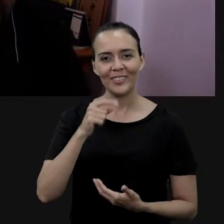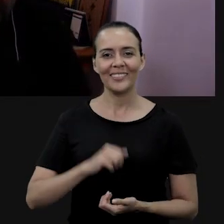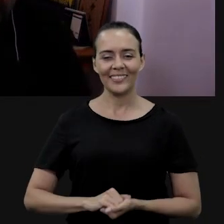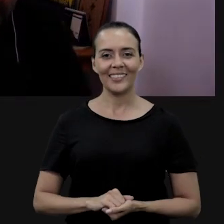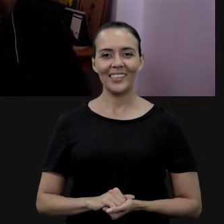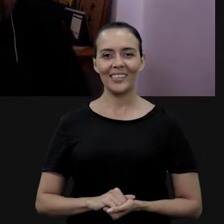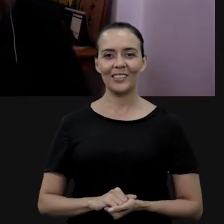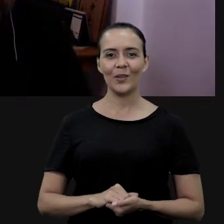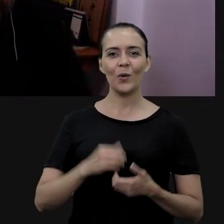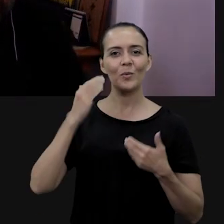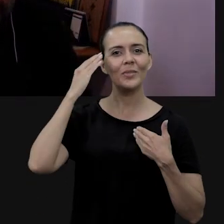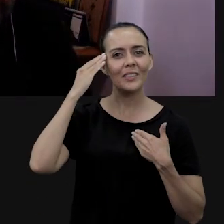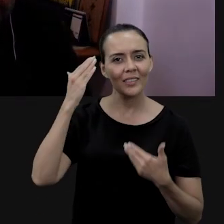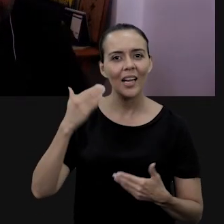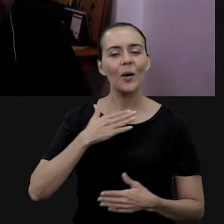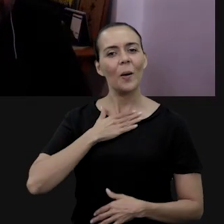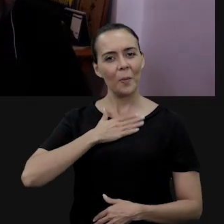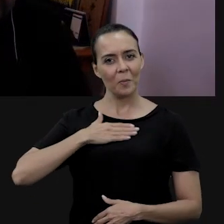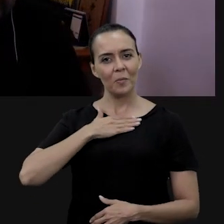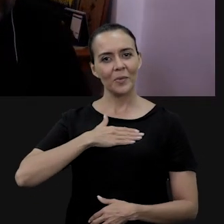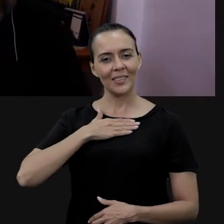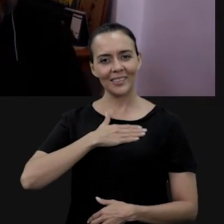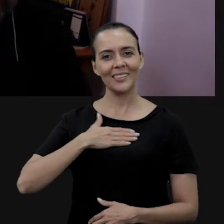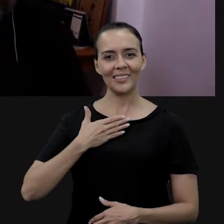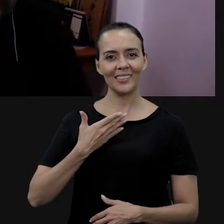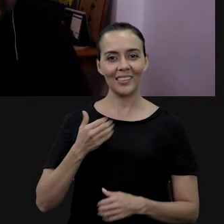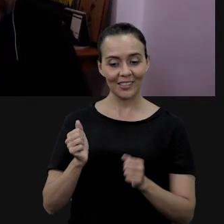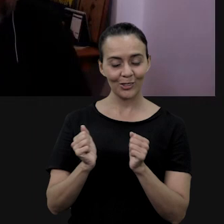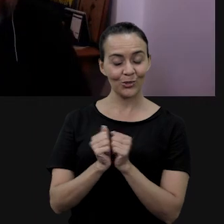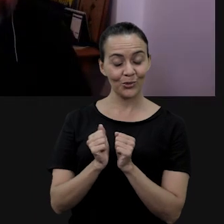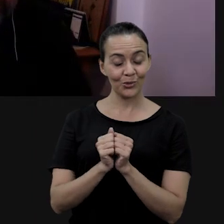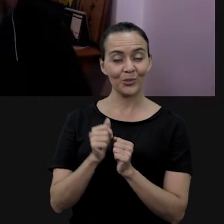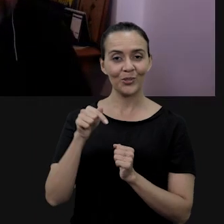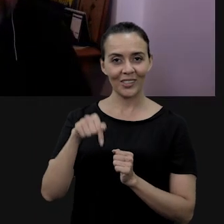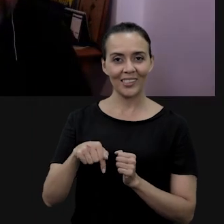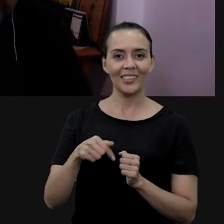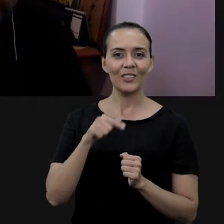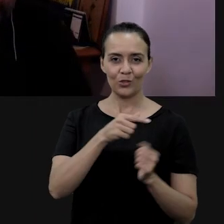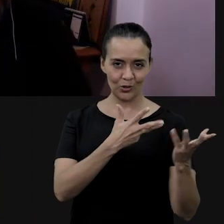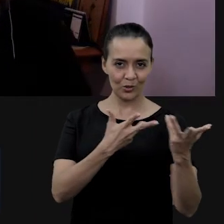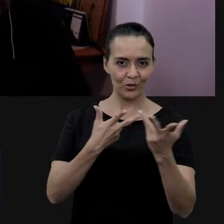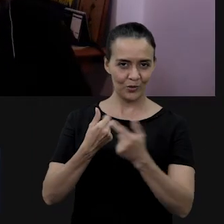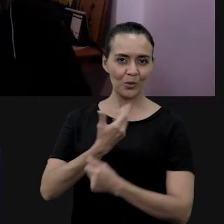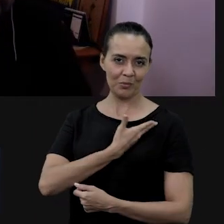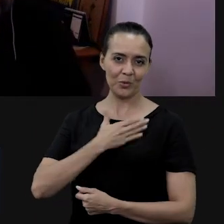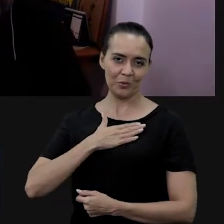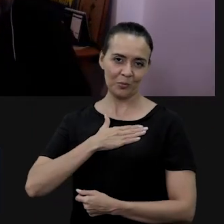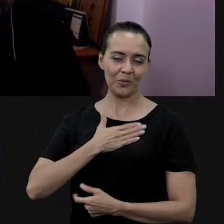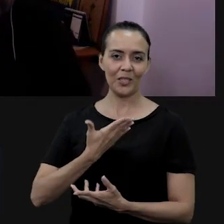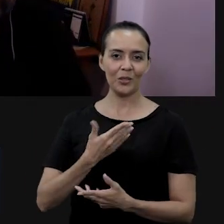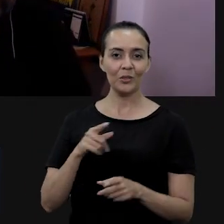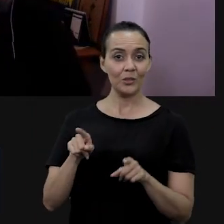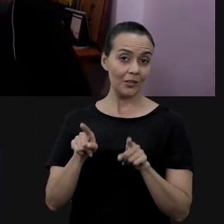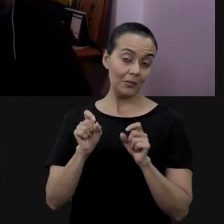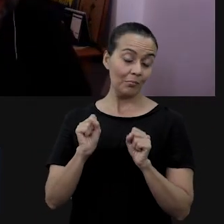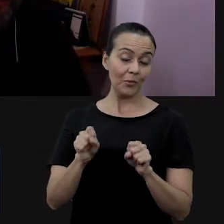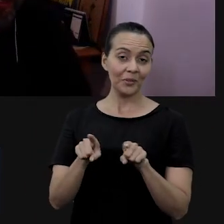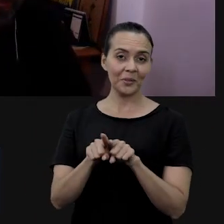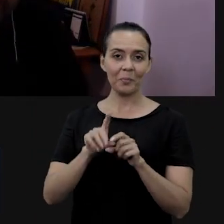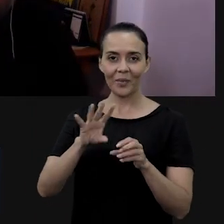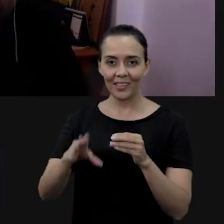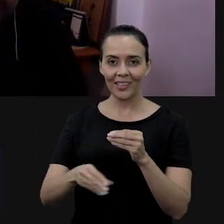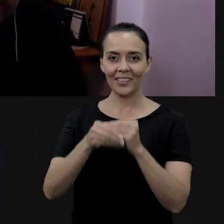aí. Obrigado, uma honra aí também participar com os colegas que você convidou, né, e poder